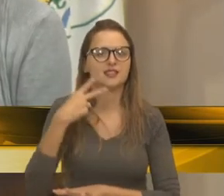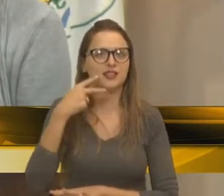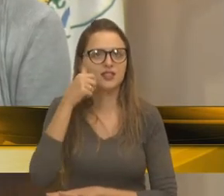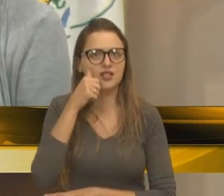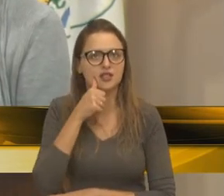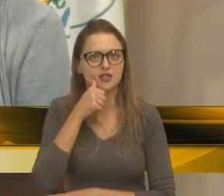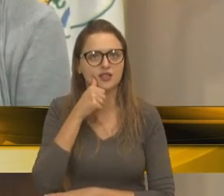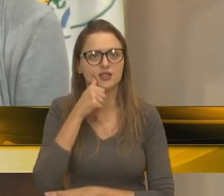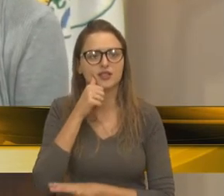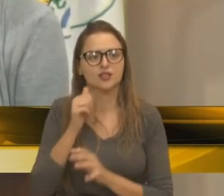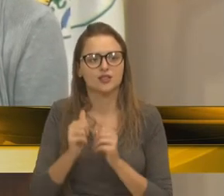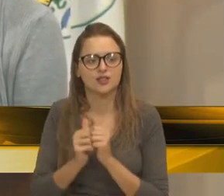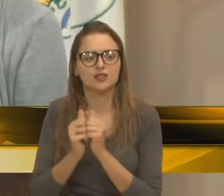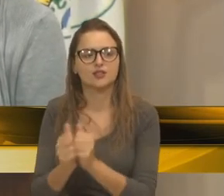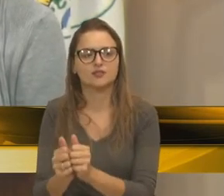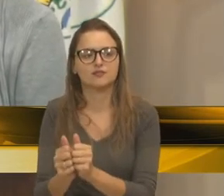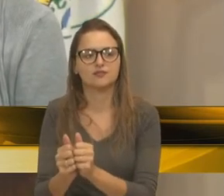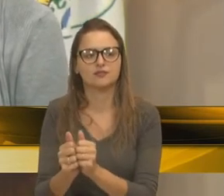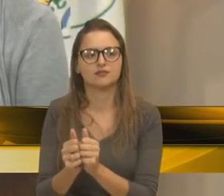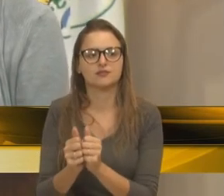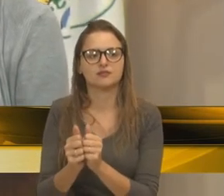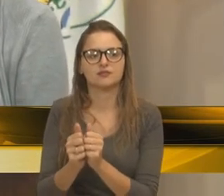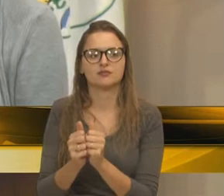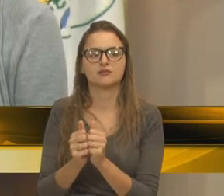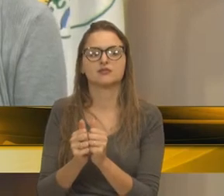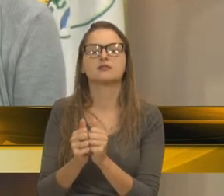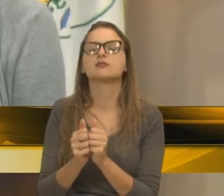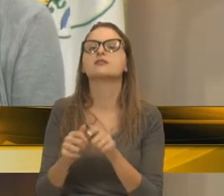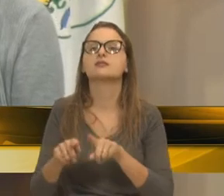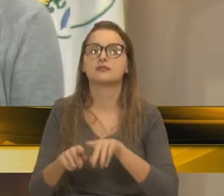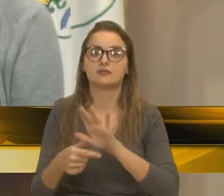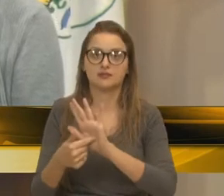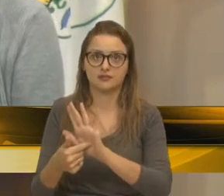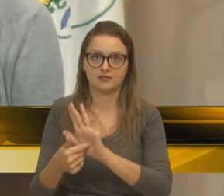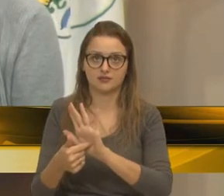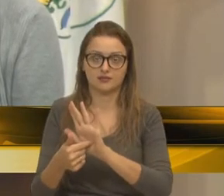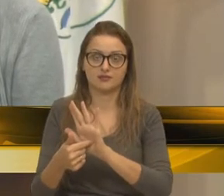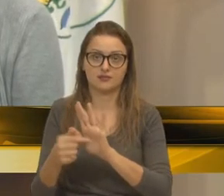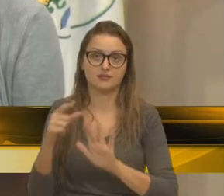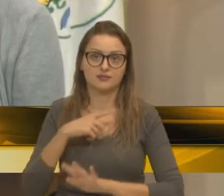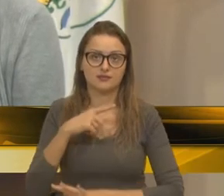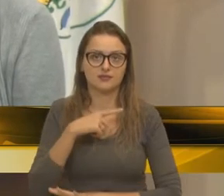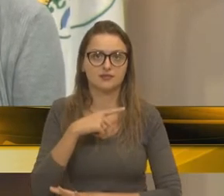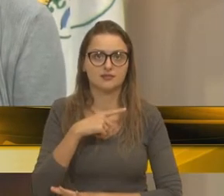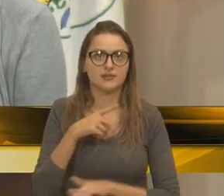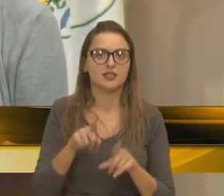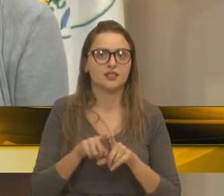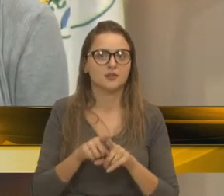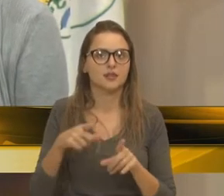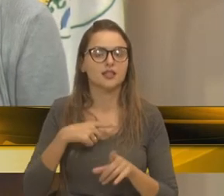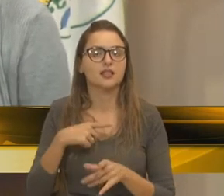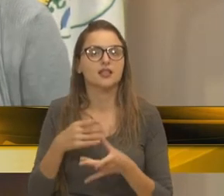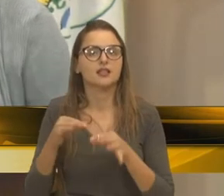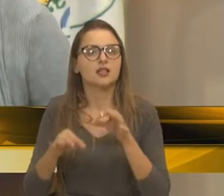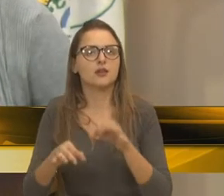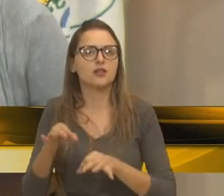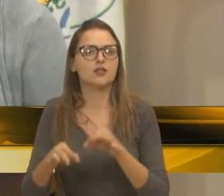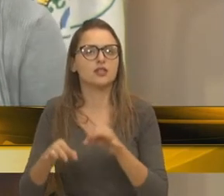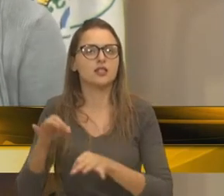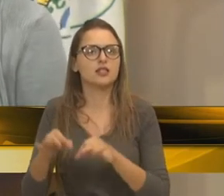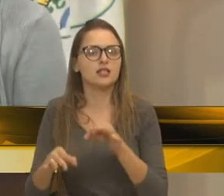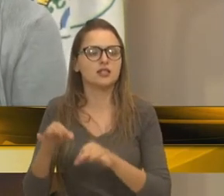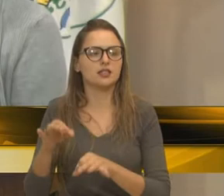se juntando às outras mulheres, para também cobrar a justiça, porque